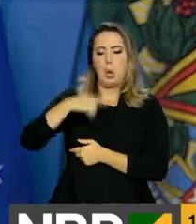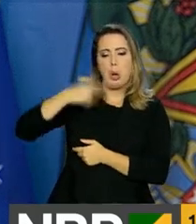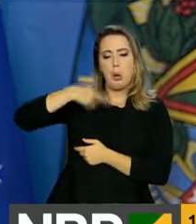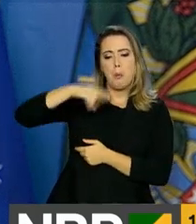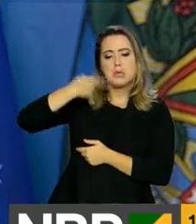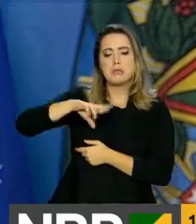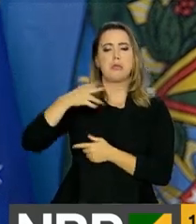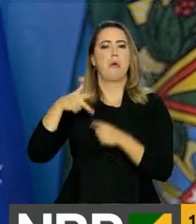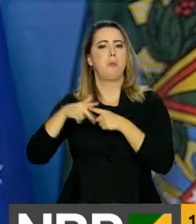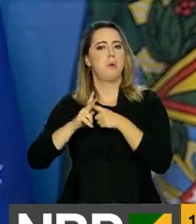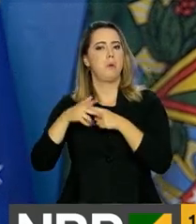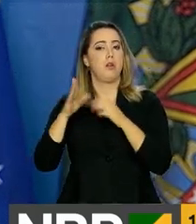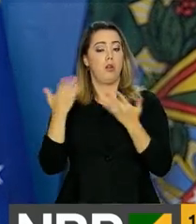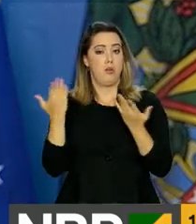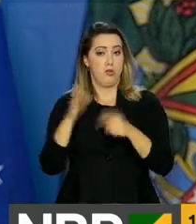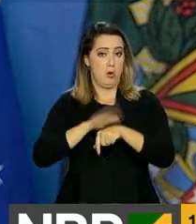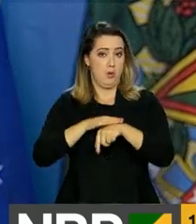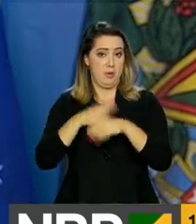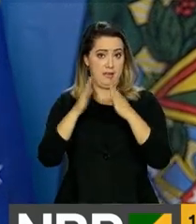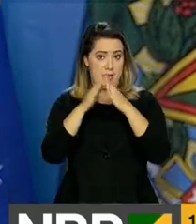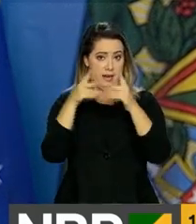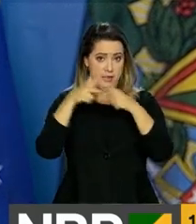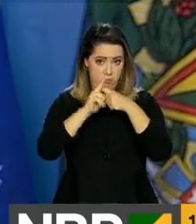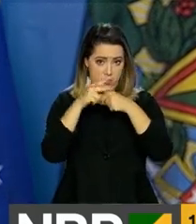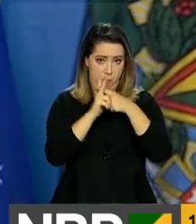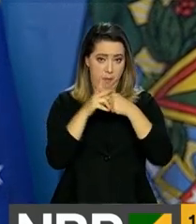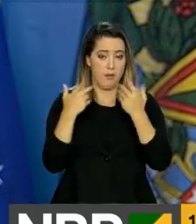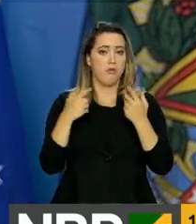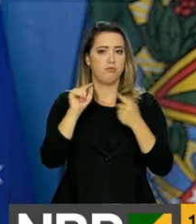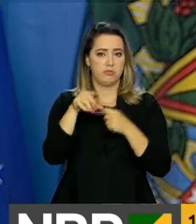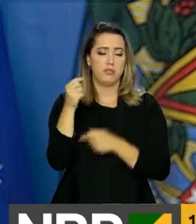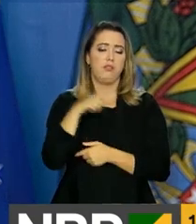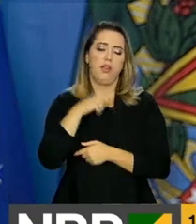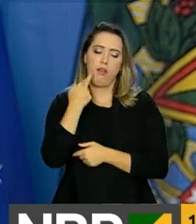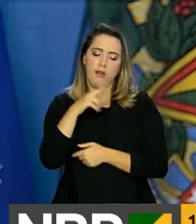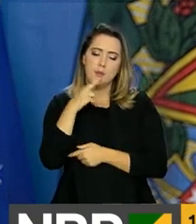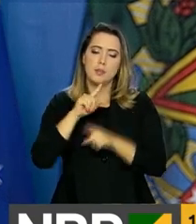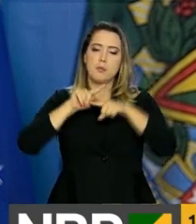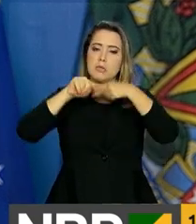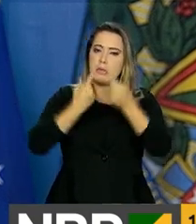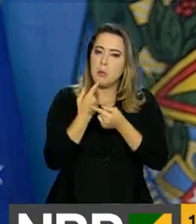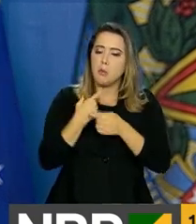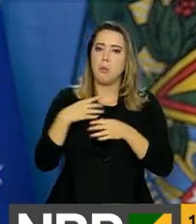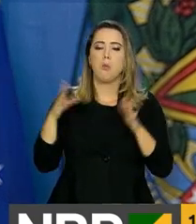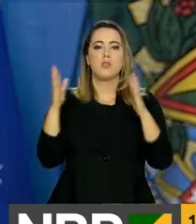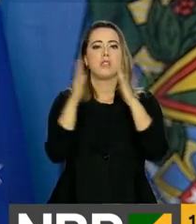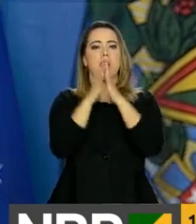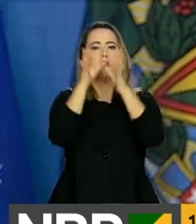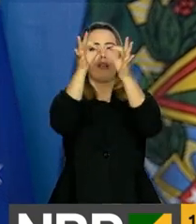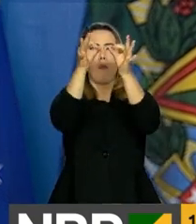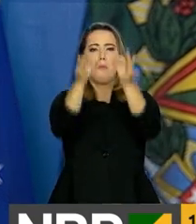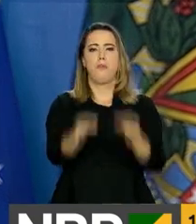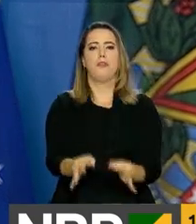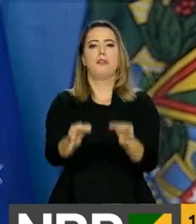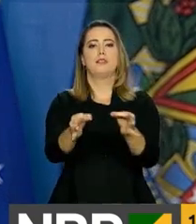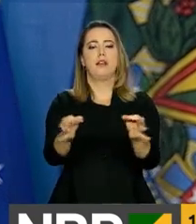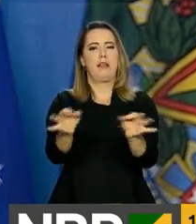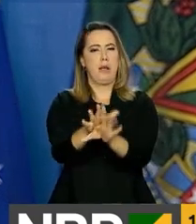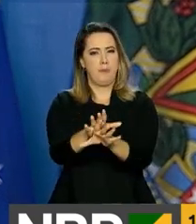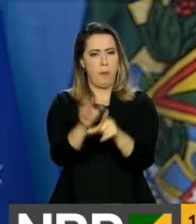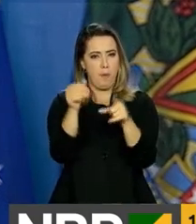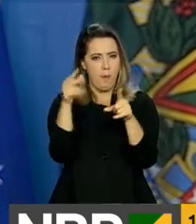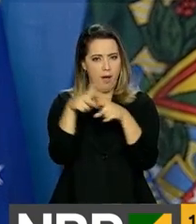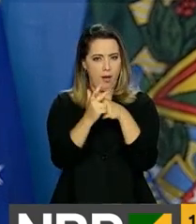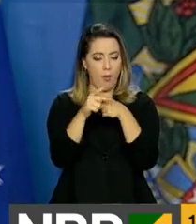esse é mais nós vamos levar adiante e quando a casa estiver pronta todos saíram da prova eu não tenho há a menor